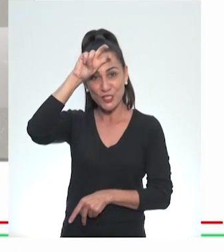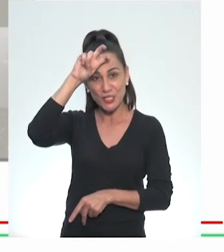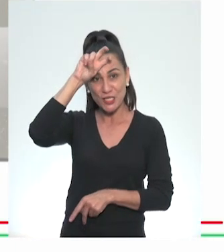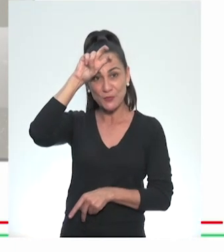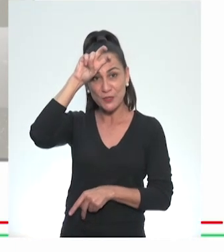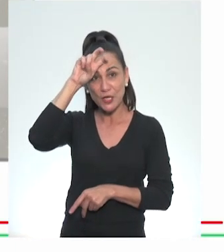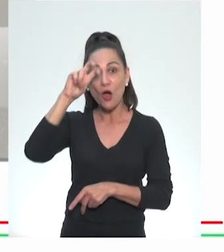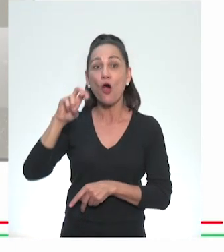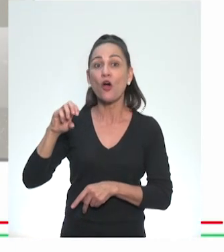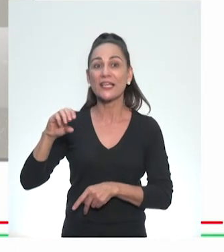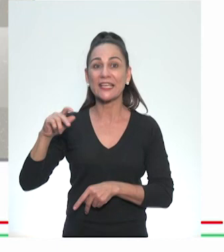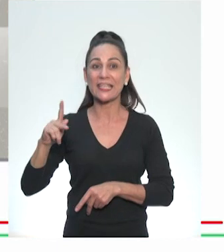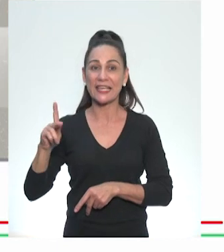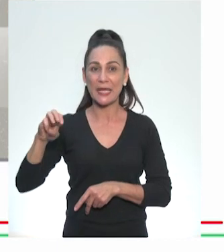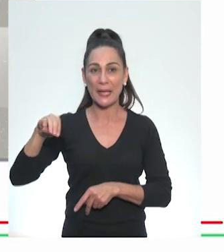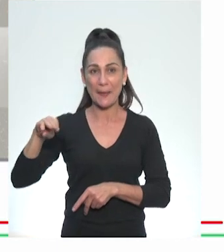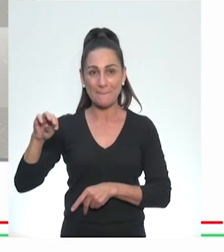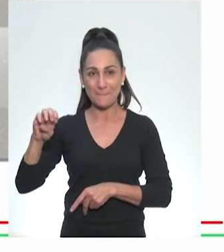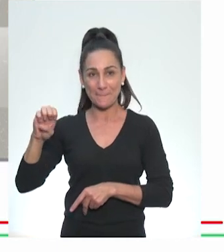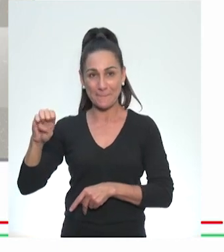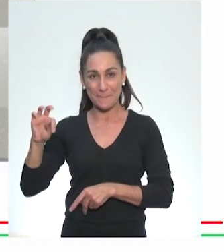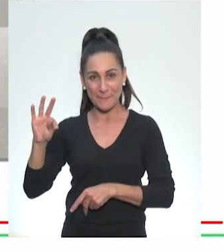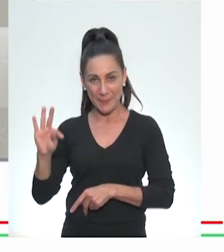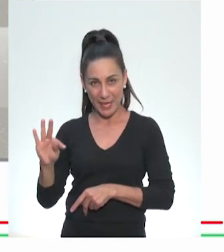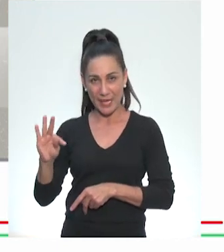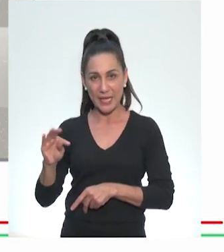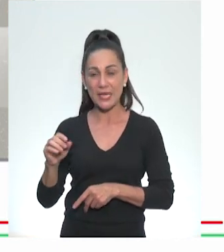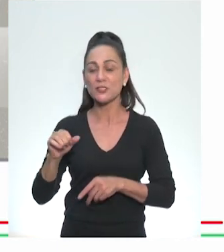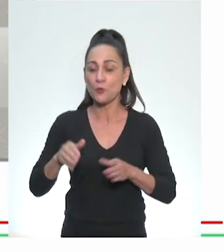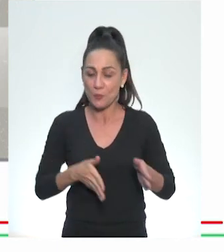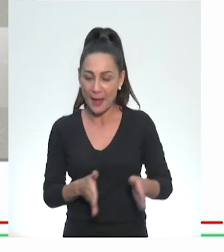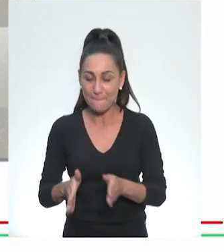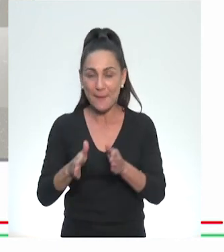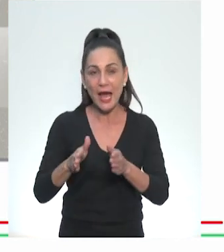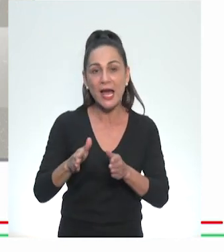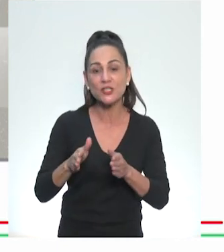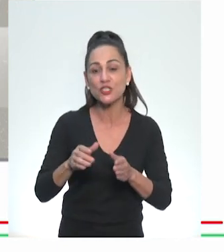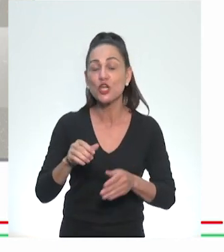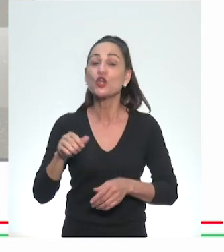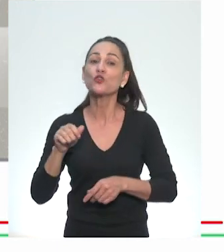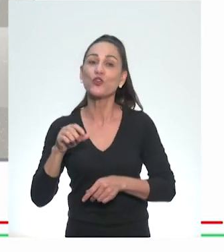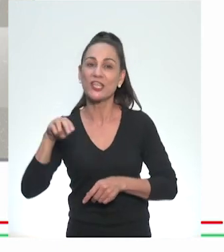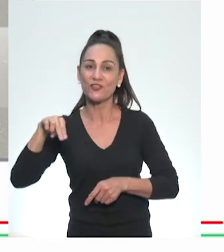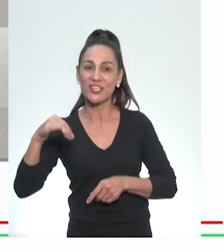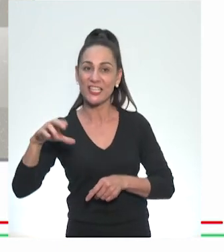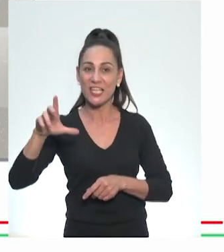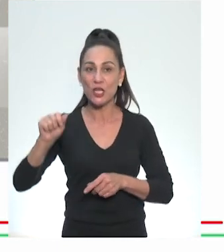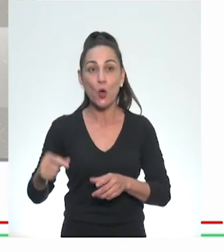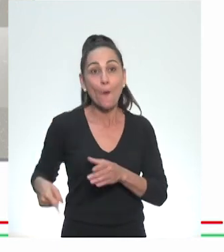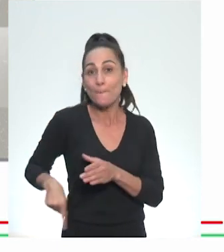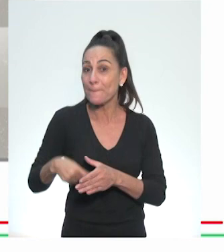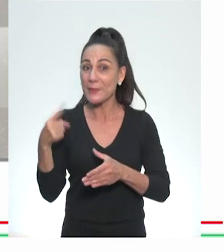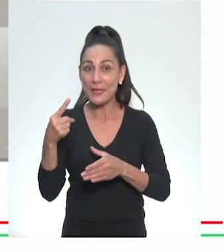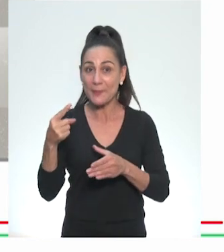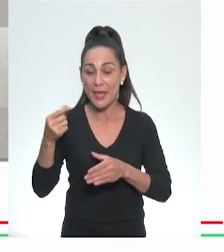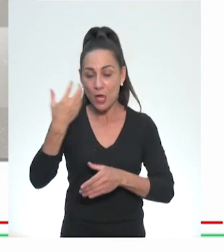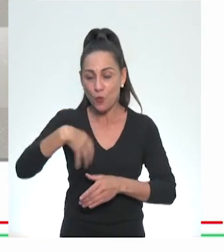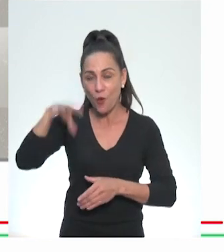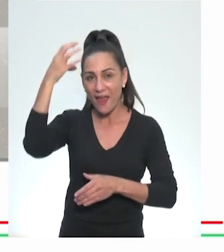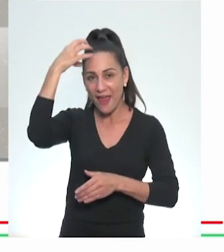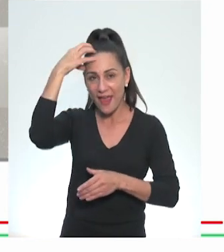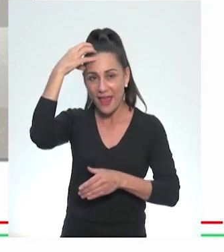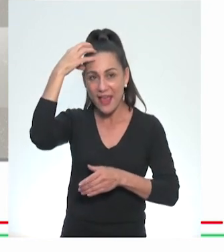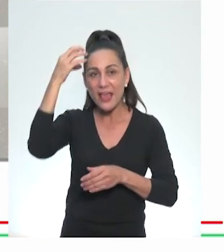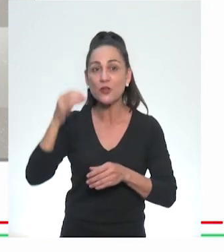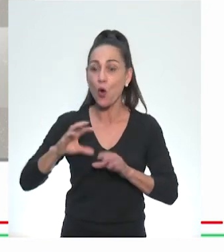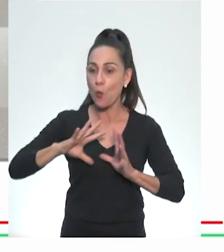civilização de Kemet, ou Kemet. Bom, ficando aí à margem do Rio Nilo, sendo o primeiro reino unificado mundialmente,